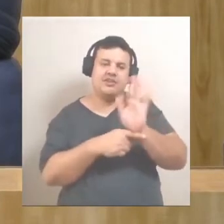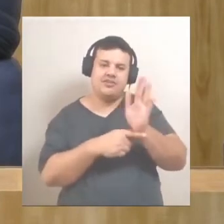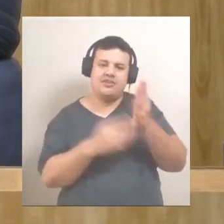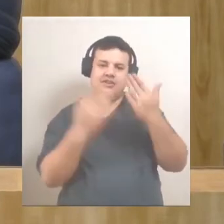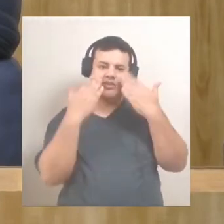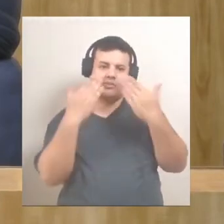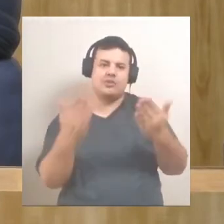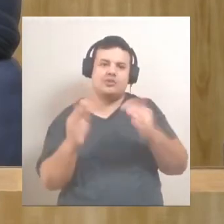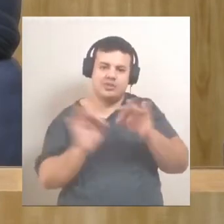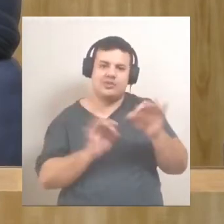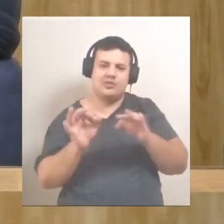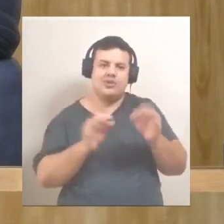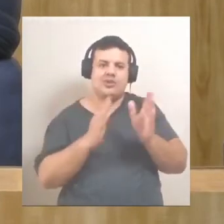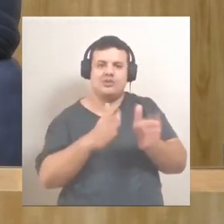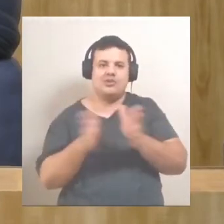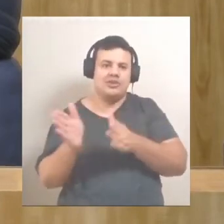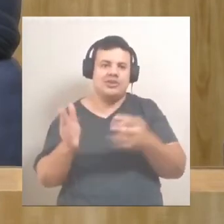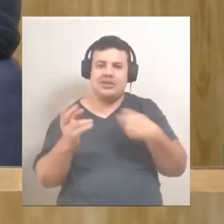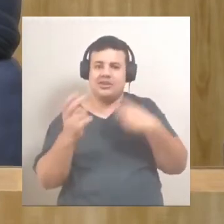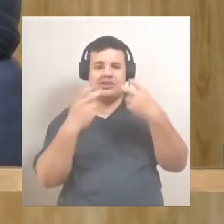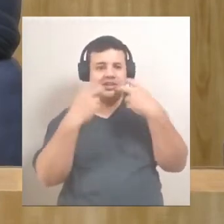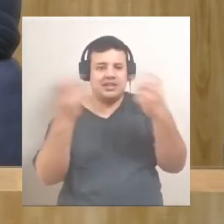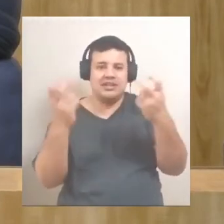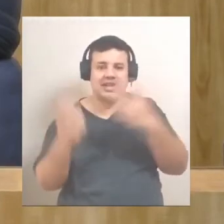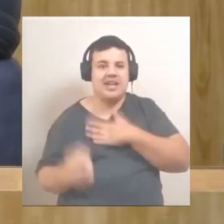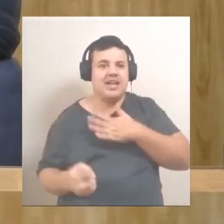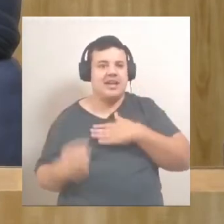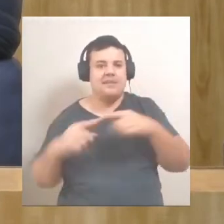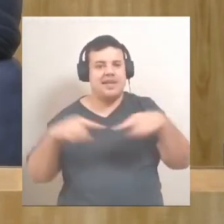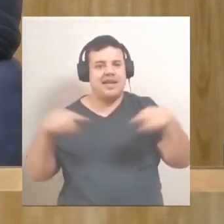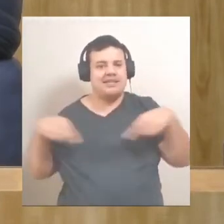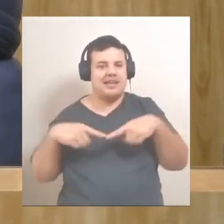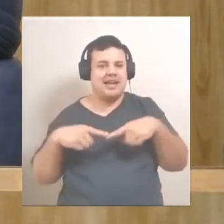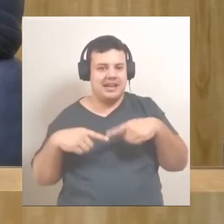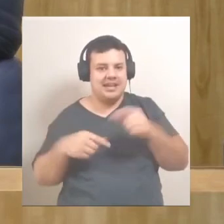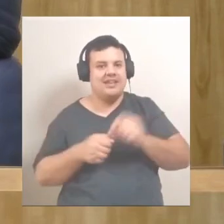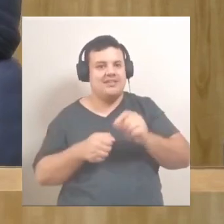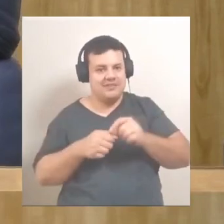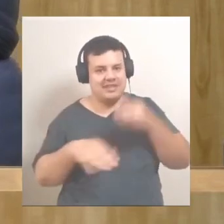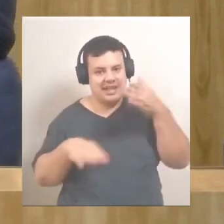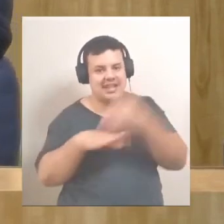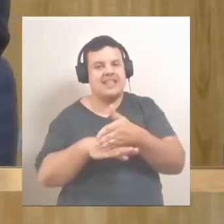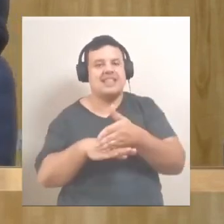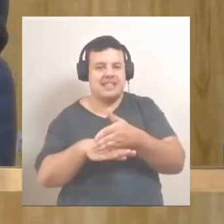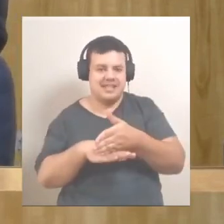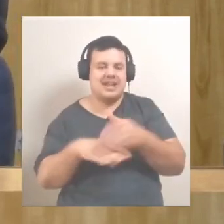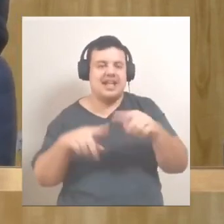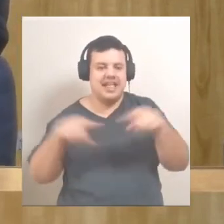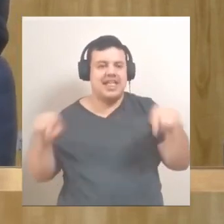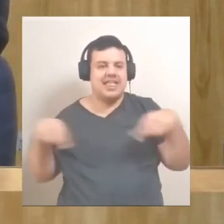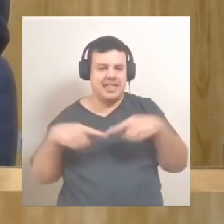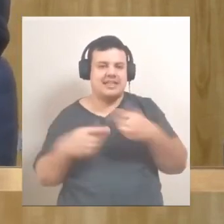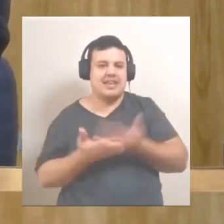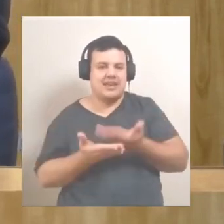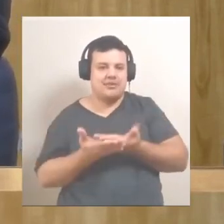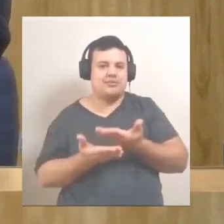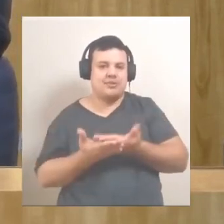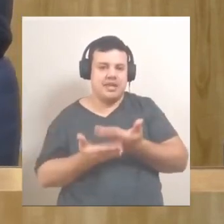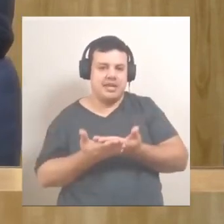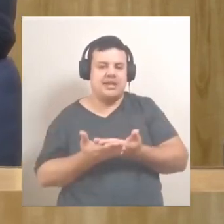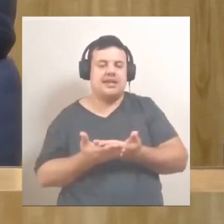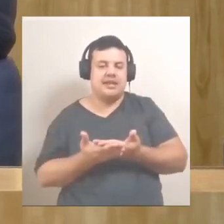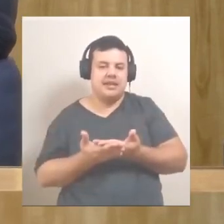ordem. E eu dei um grito com ela, falei, olha a minha sala. E eu fiz ela entrar lá na minha, uma das minhas salas de aula,